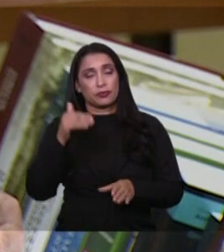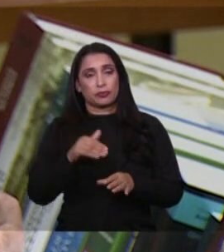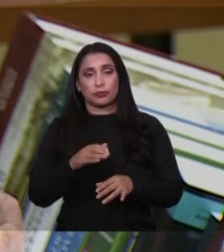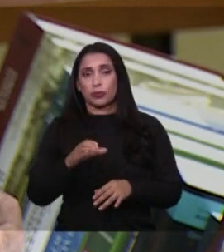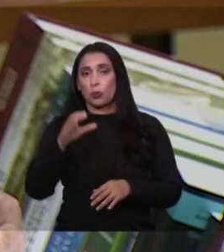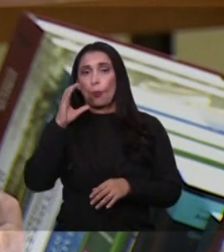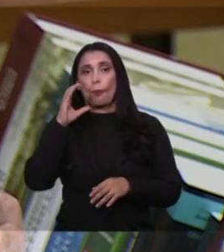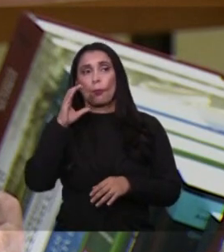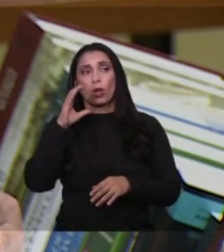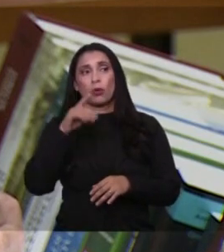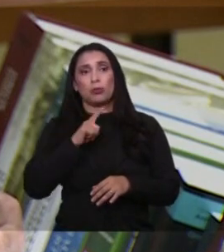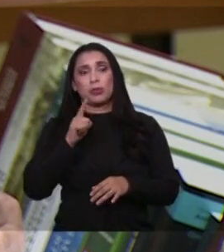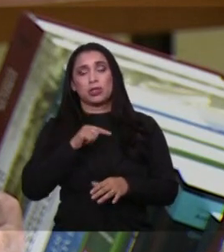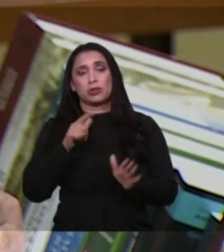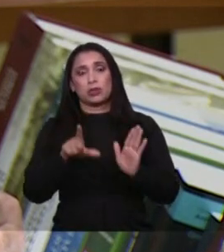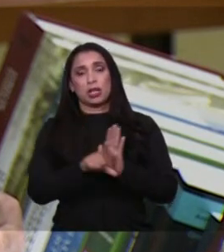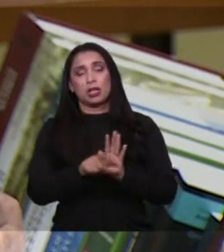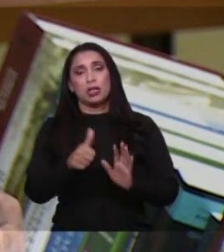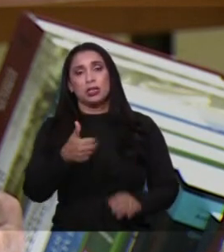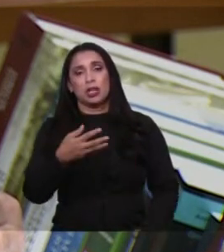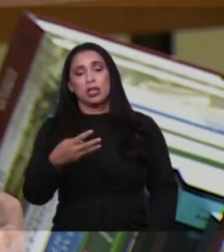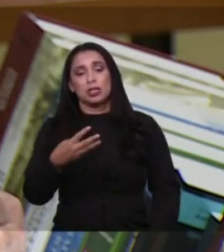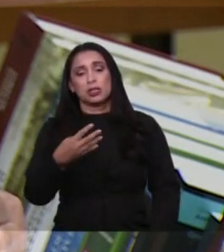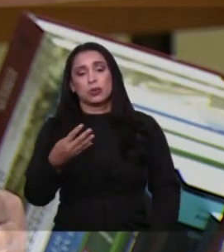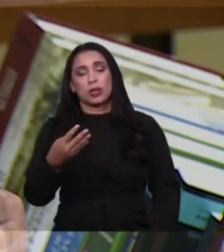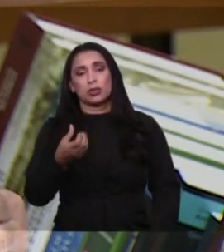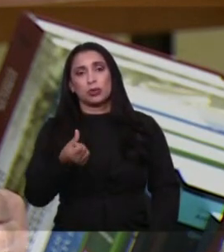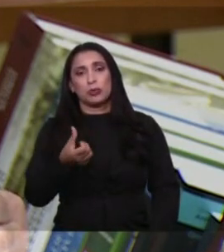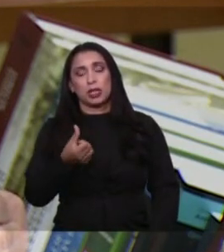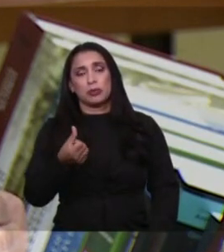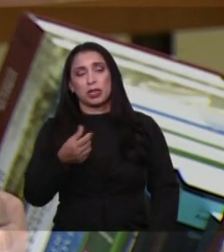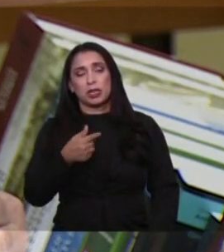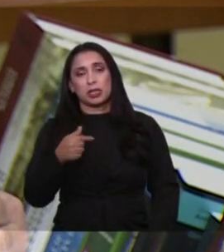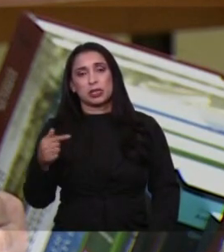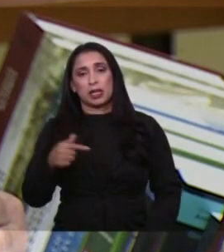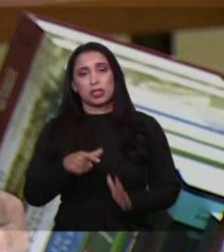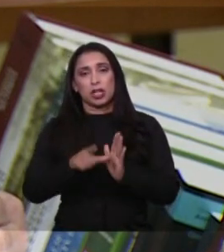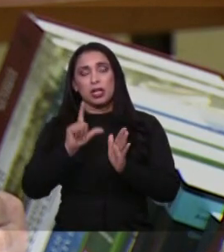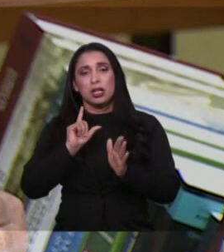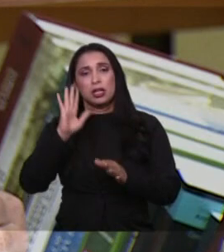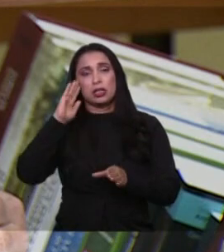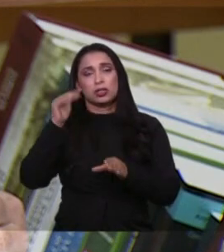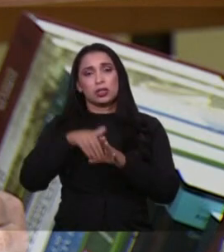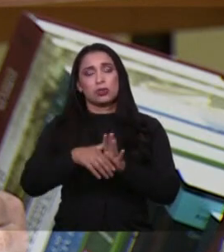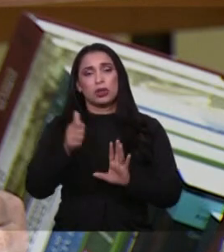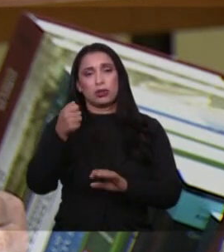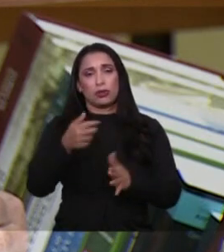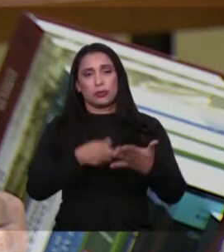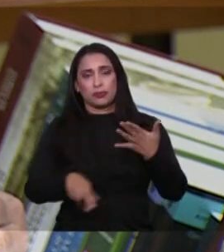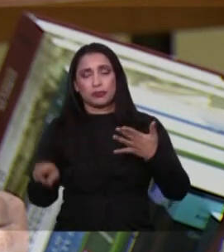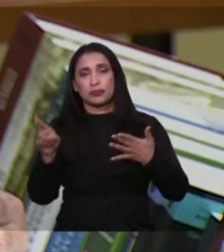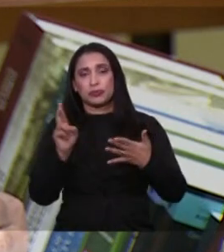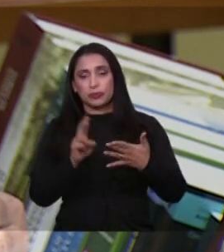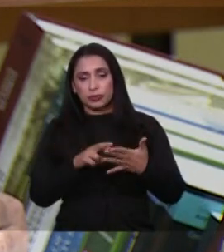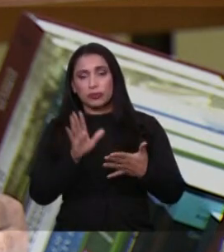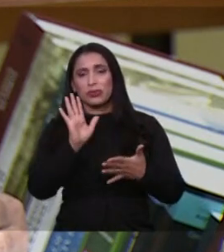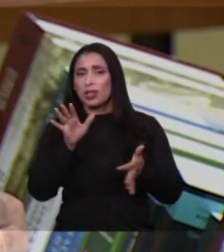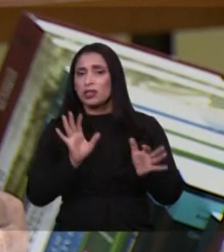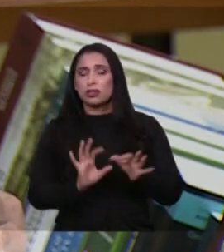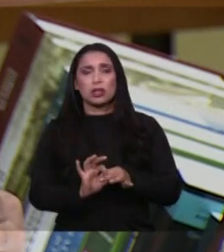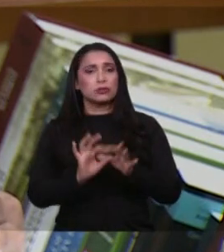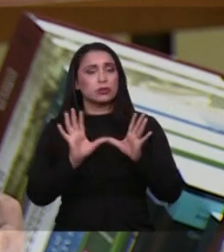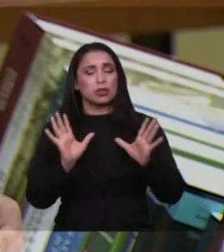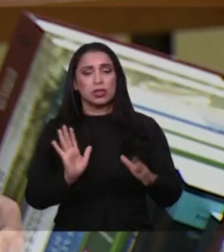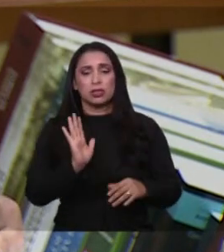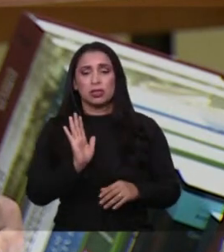do que concerne a Lei 13.467, a qual, mesmo antes da publicação do acordo no presente recurso ordinário, já